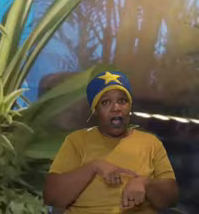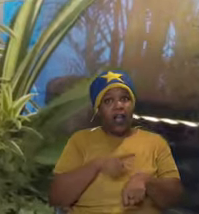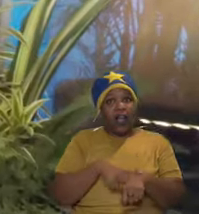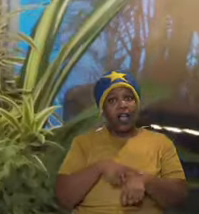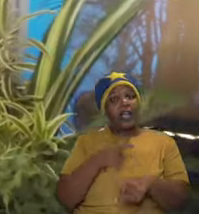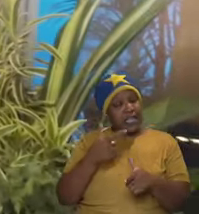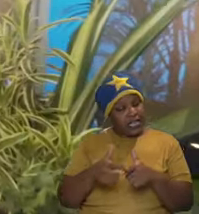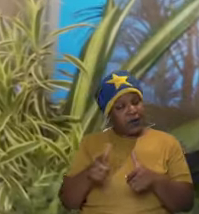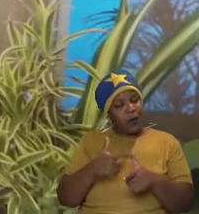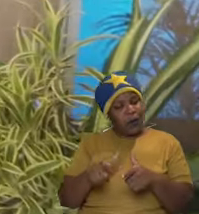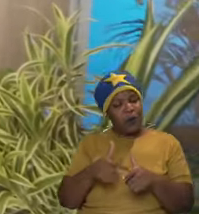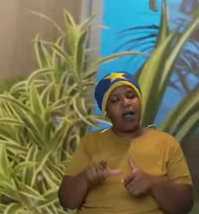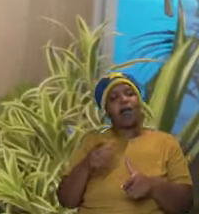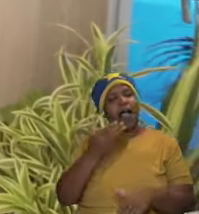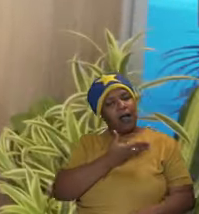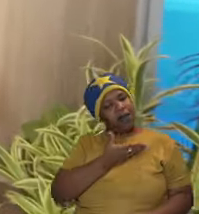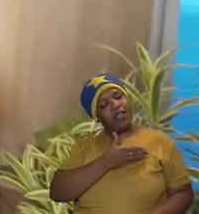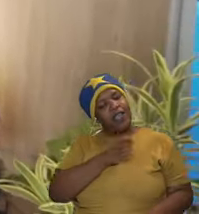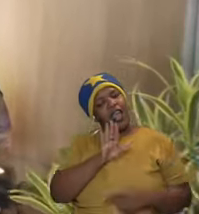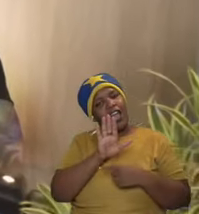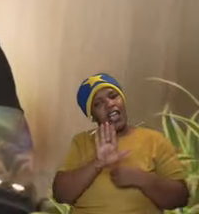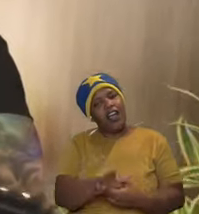coisas mesmo. Tu mãe, o que